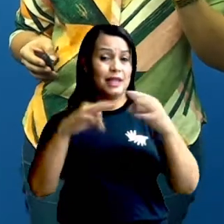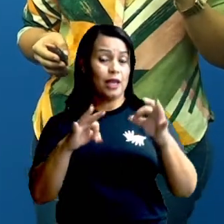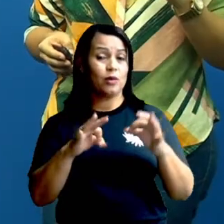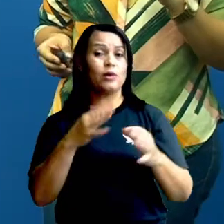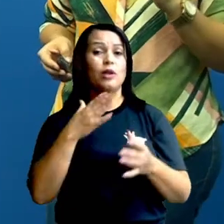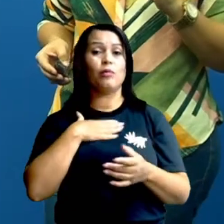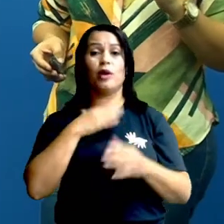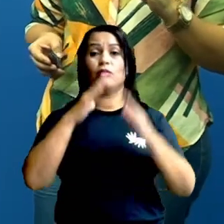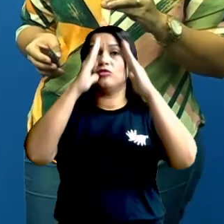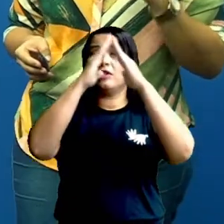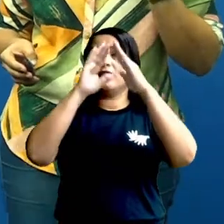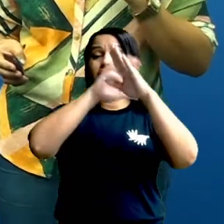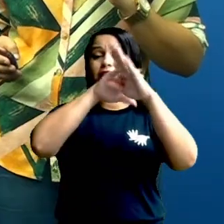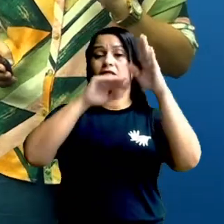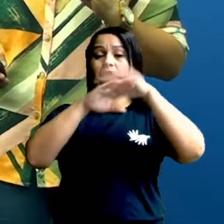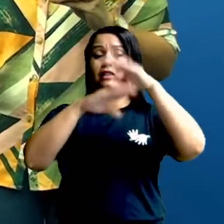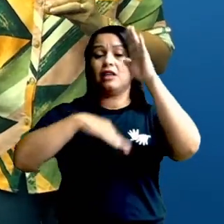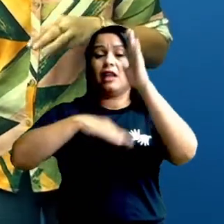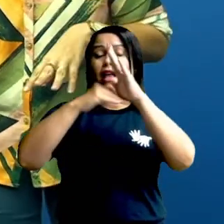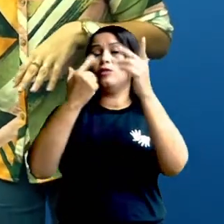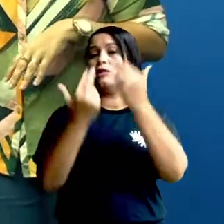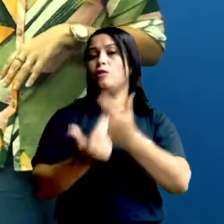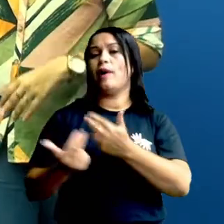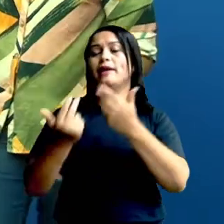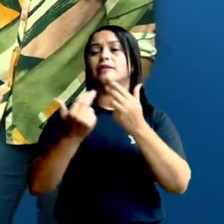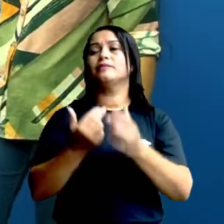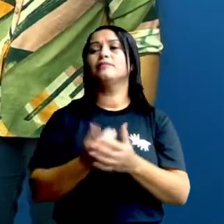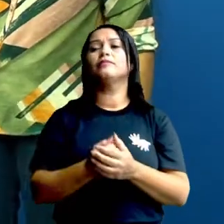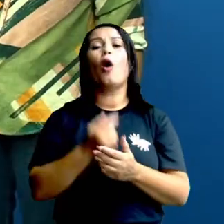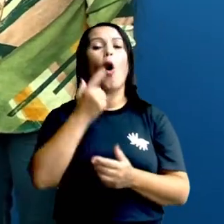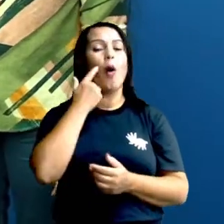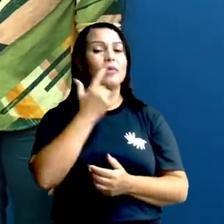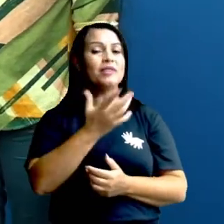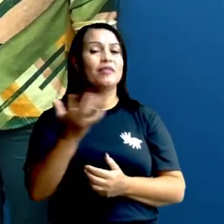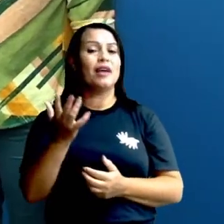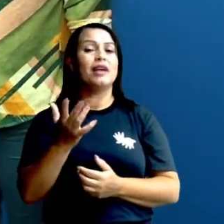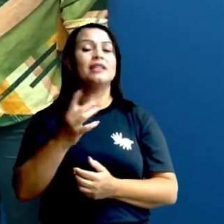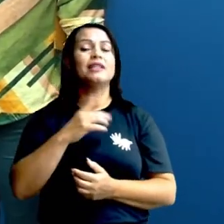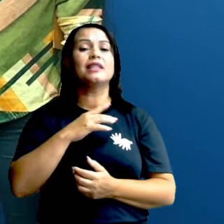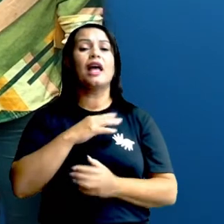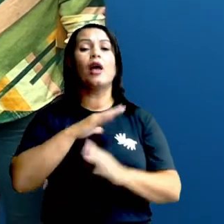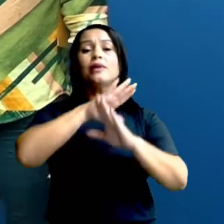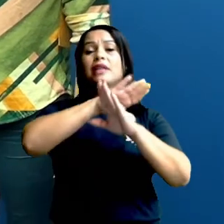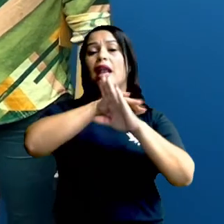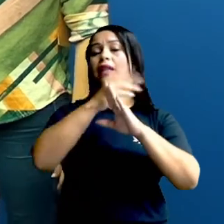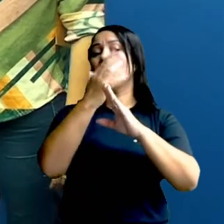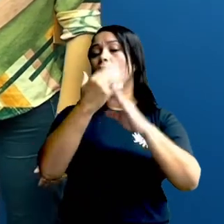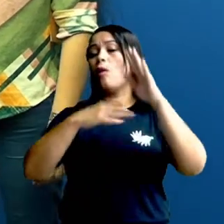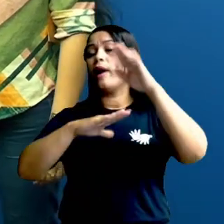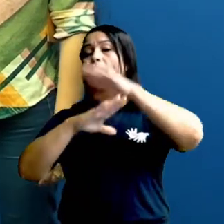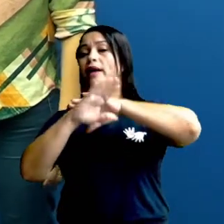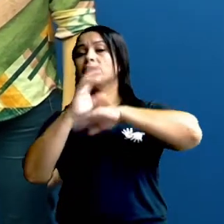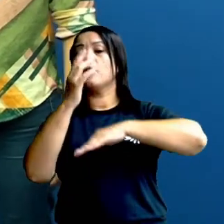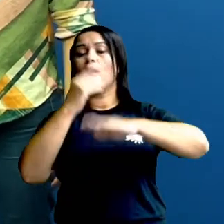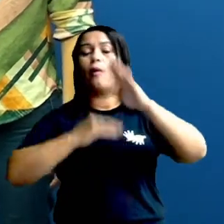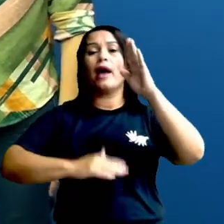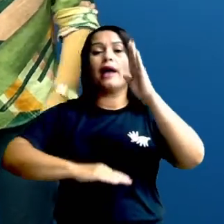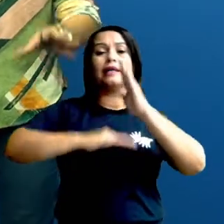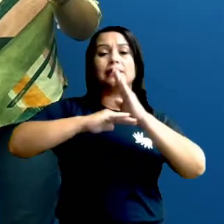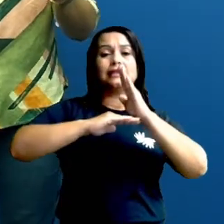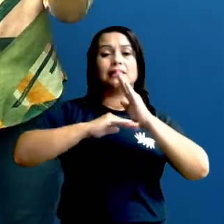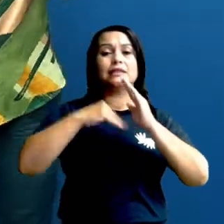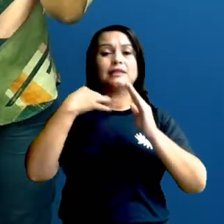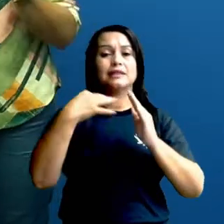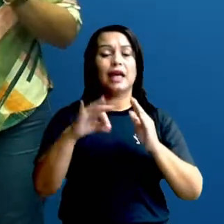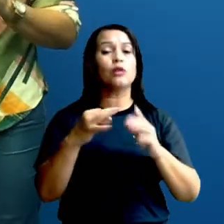certo ou seja os meus três lados são o que iguais ó esse meu lado é igual a esse que é igual esse